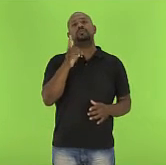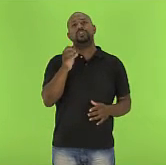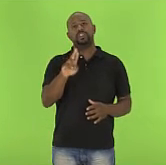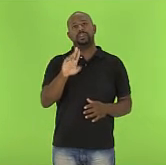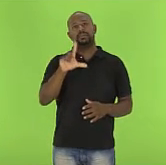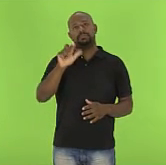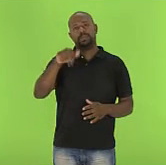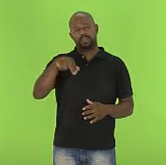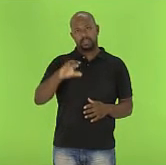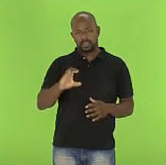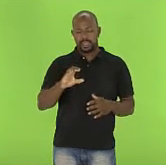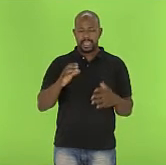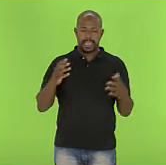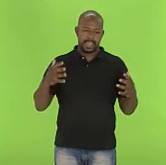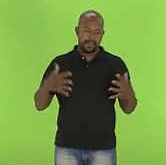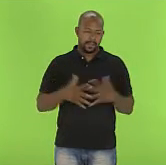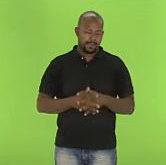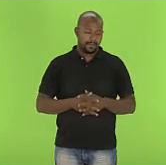Blanc,